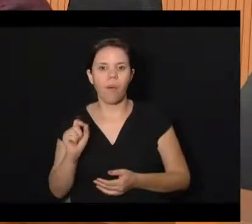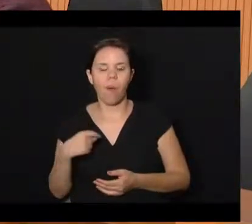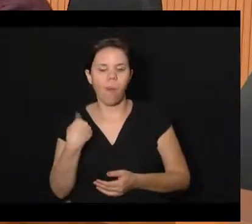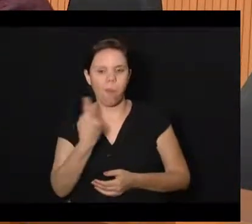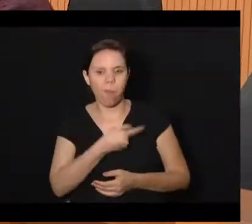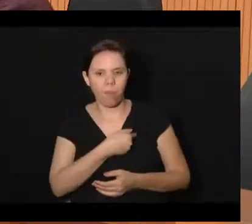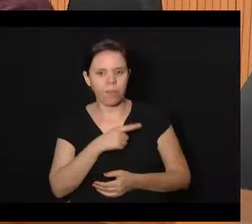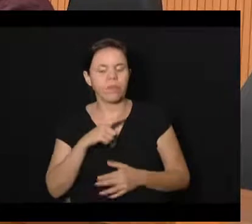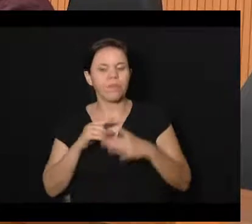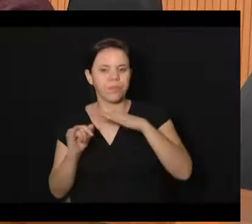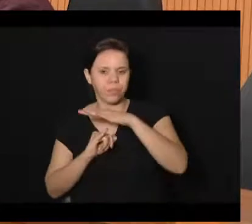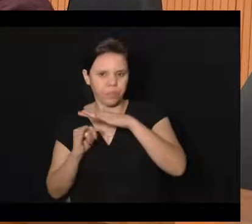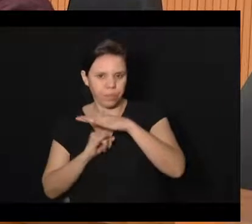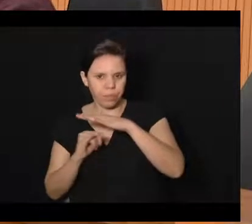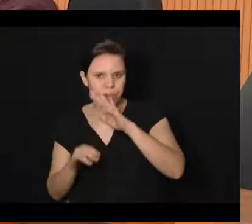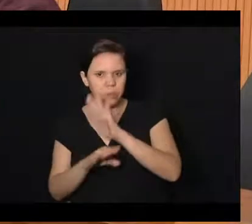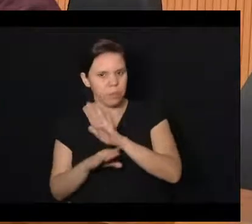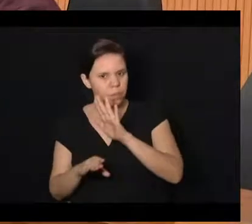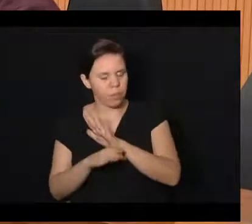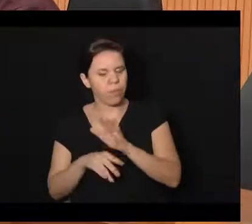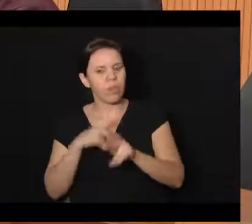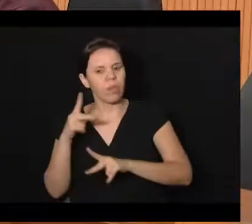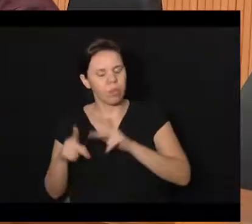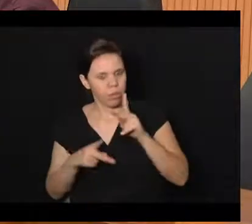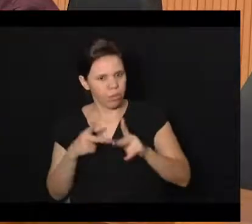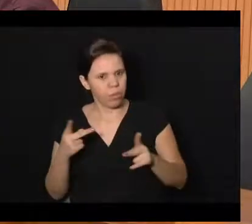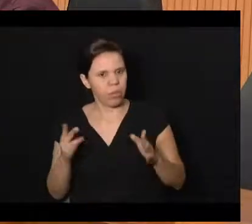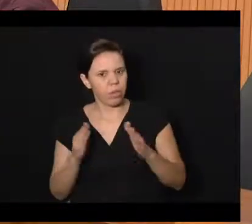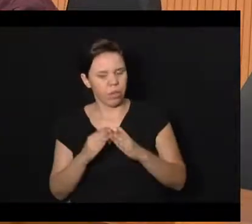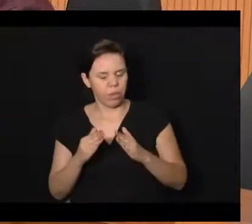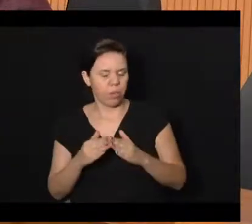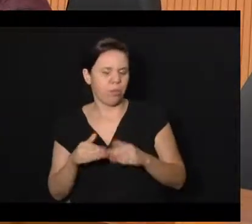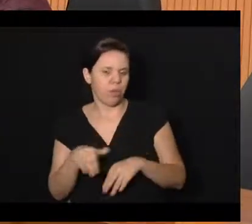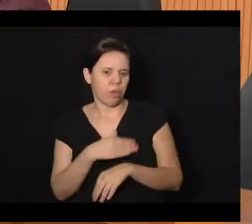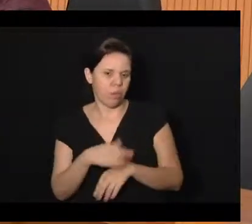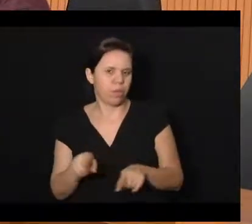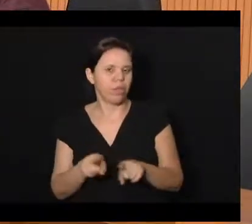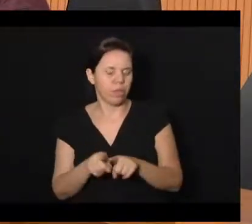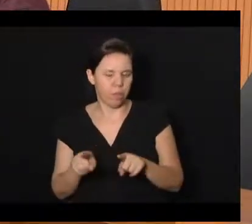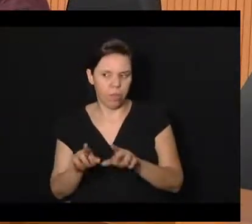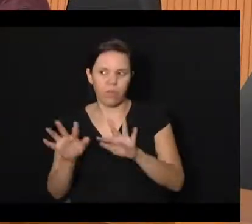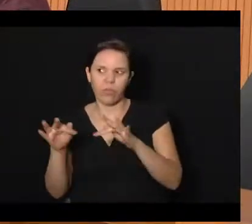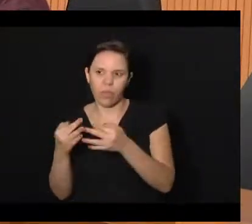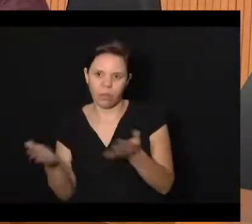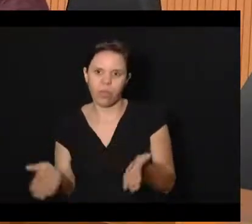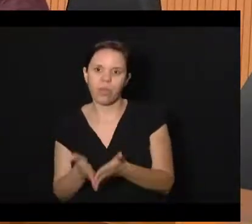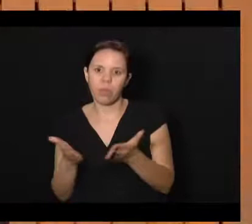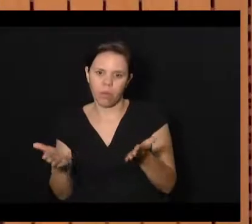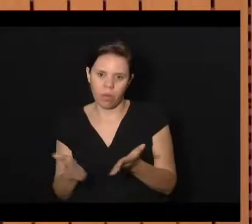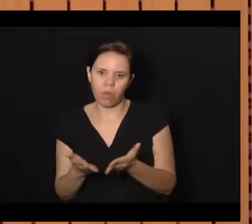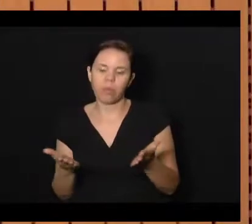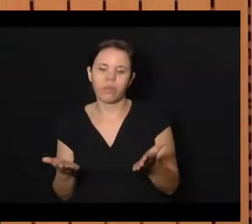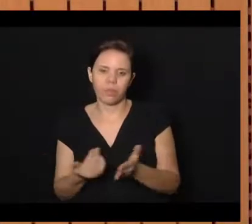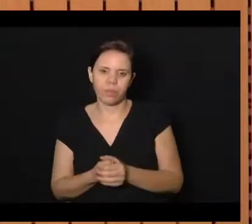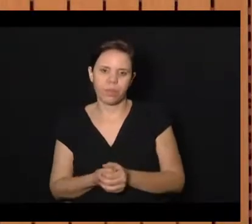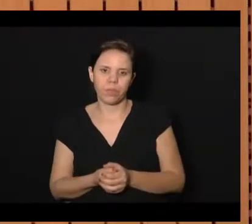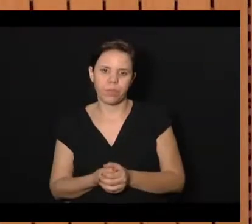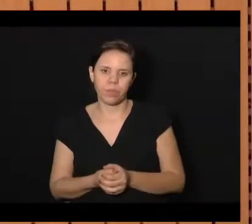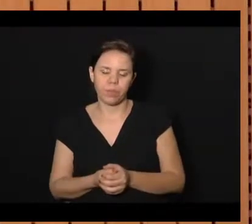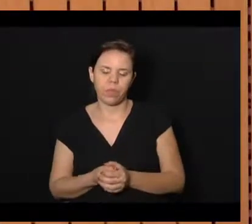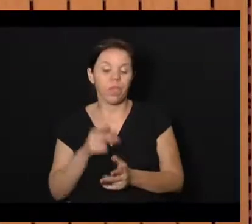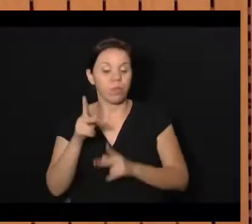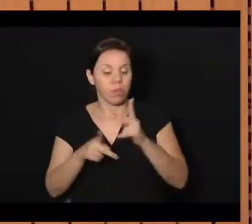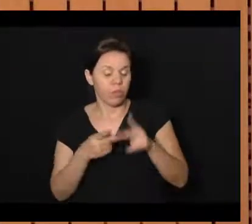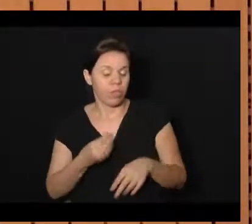entidade que ajuda a um morador de rua às famílias carentes também é isso aí é quanto o morador de rua